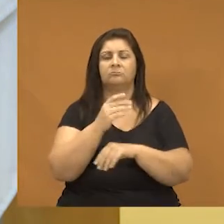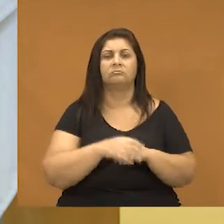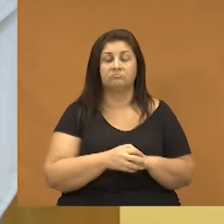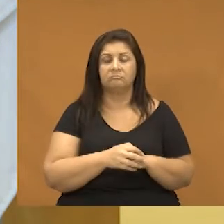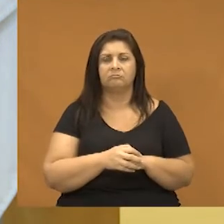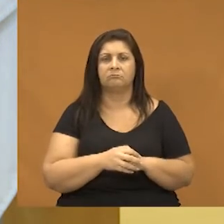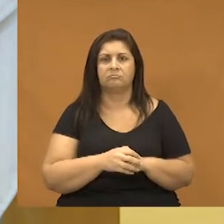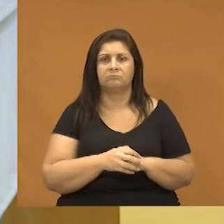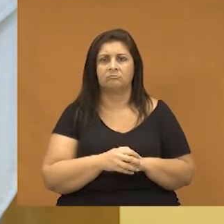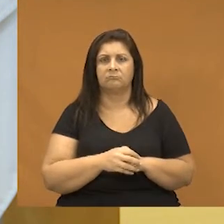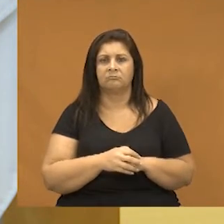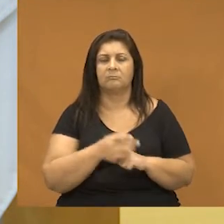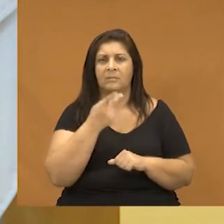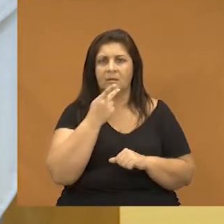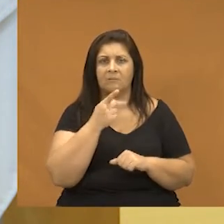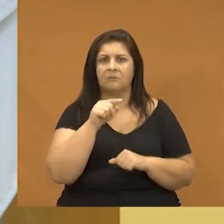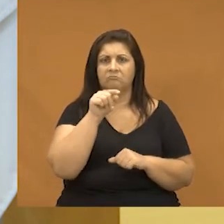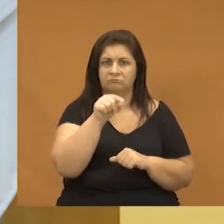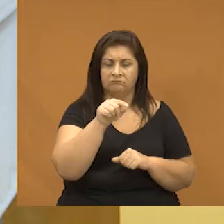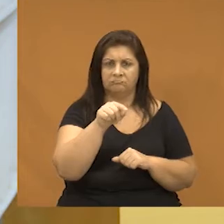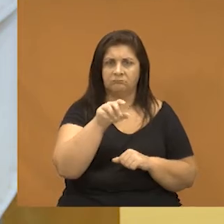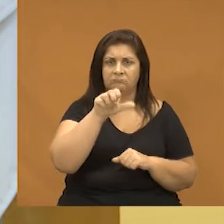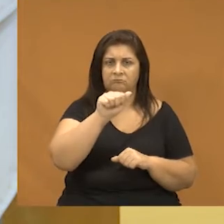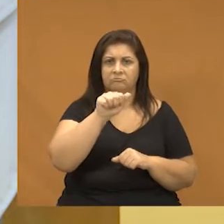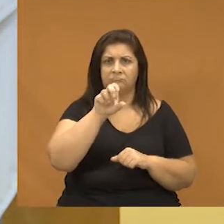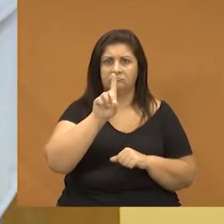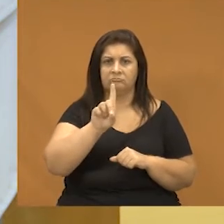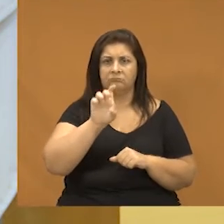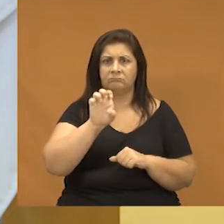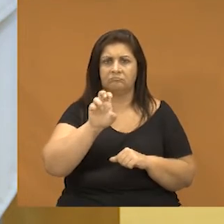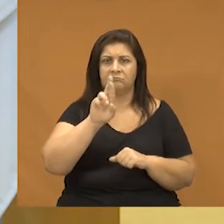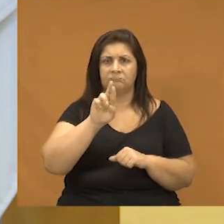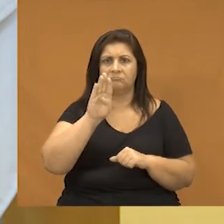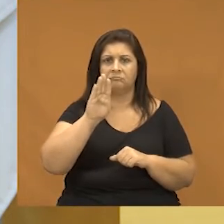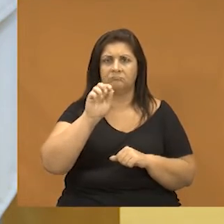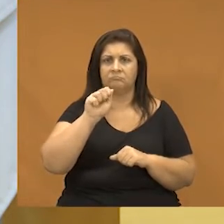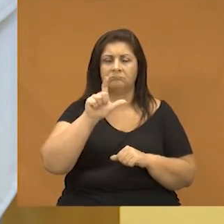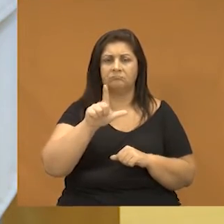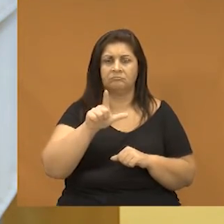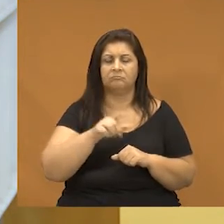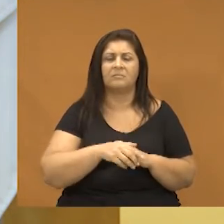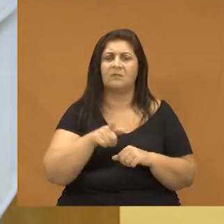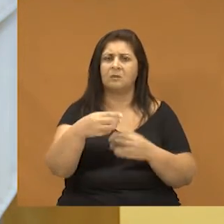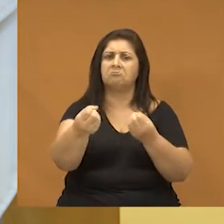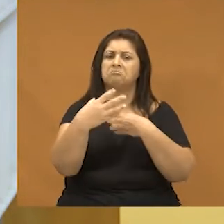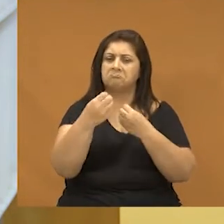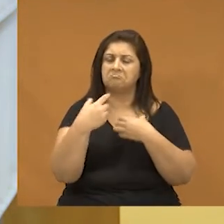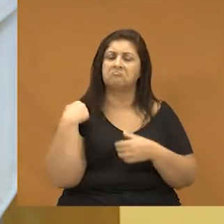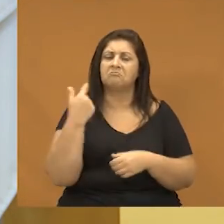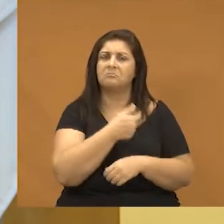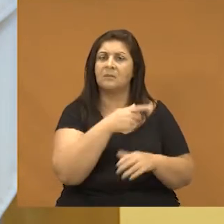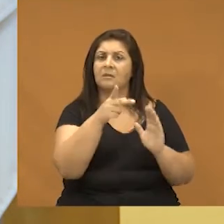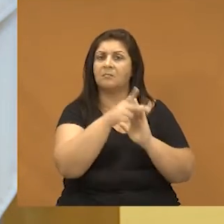aqui finalizar, dizer para você, Aderbal, que você é um vereador que tem ensinado muito a gente aqui na casa. Esse projeto seu